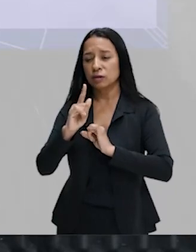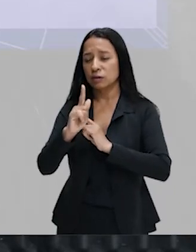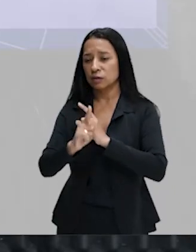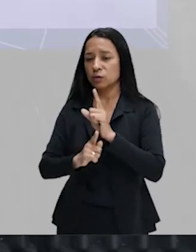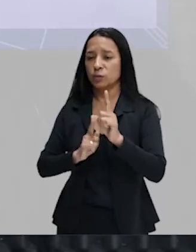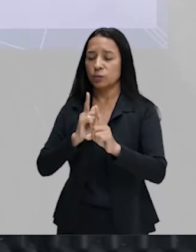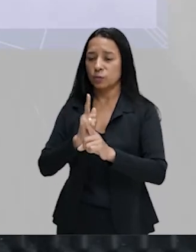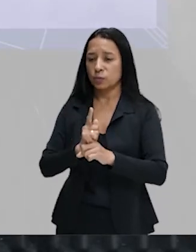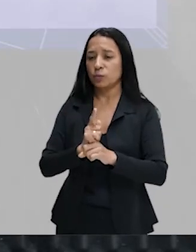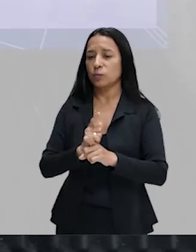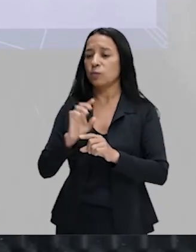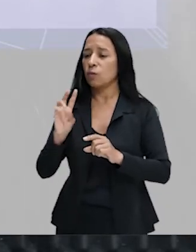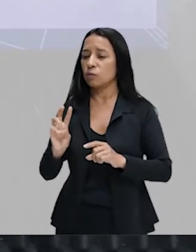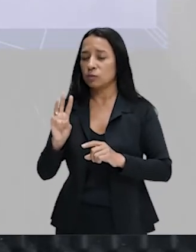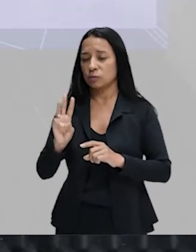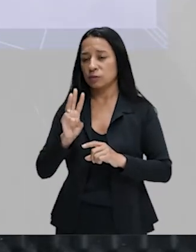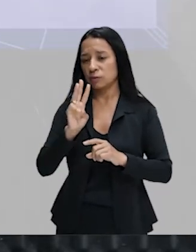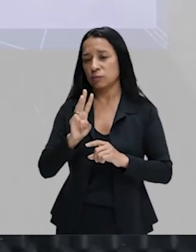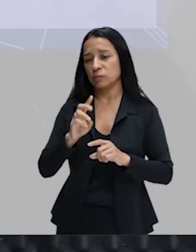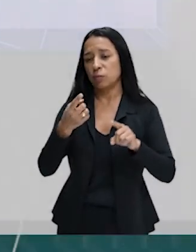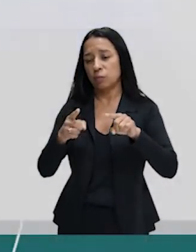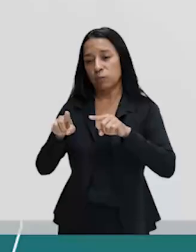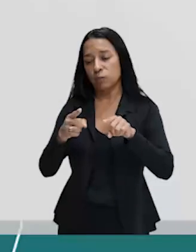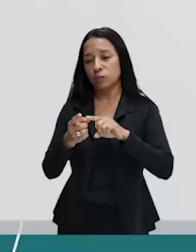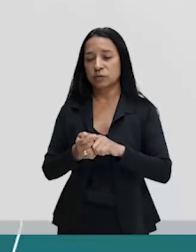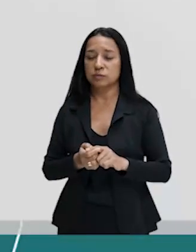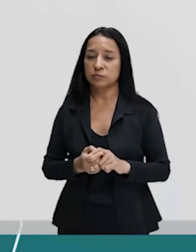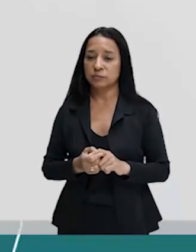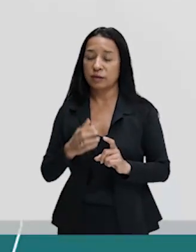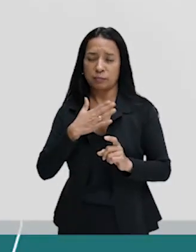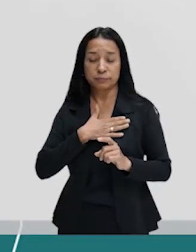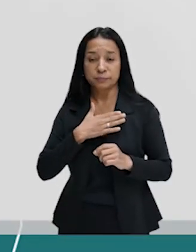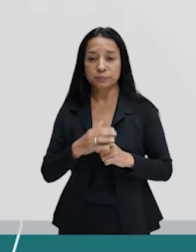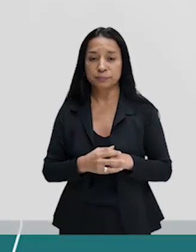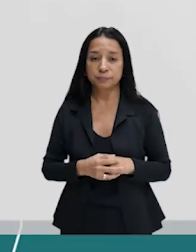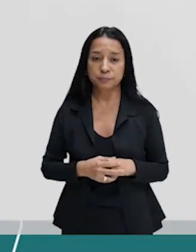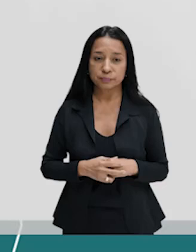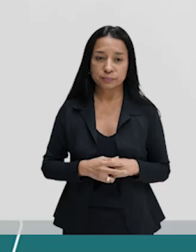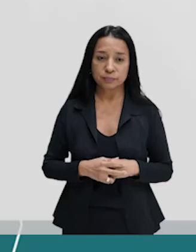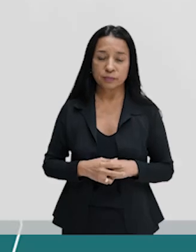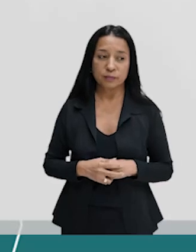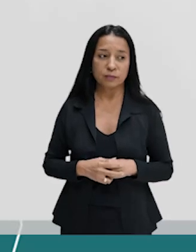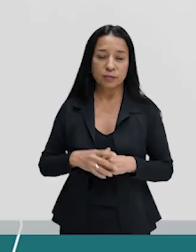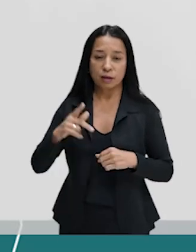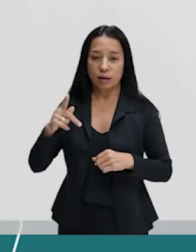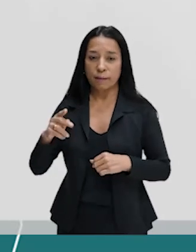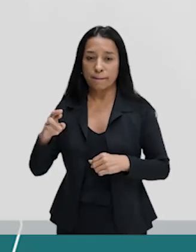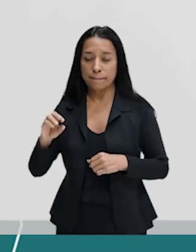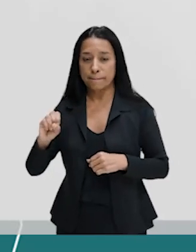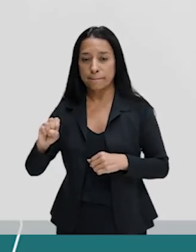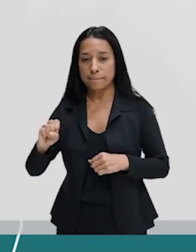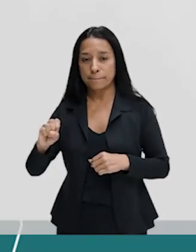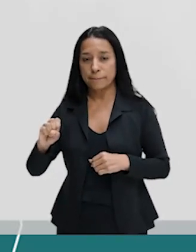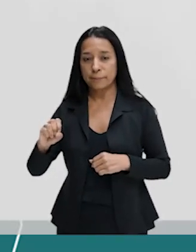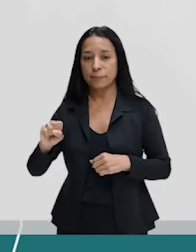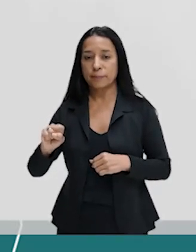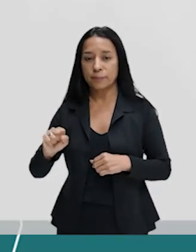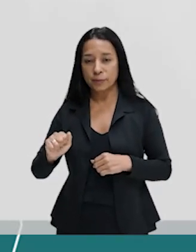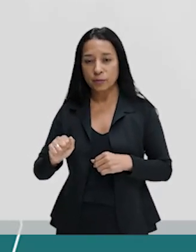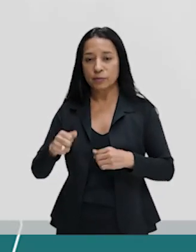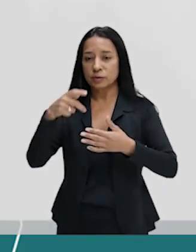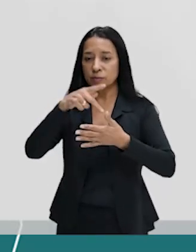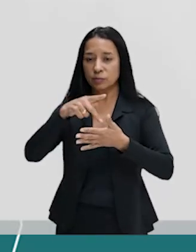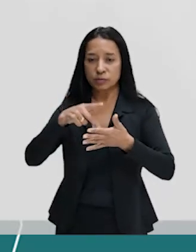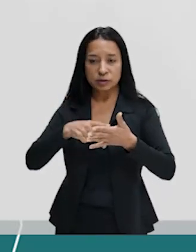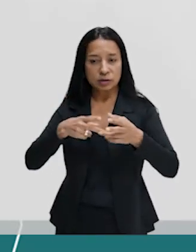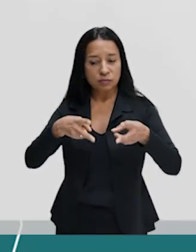gostar. Tanto a prosa quanto a poesia foram exploradas nesse período, no entanto, de maneira mais